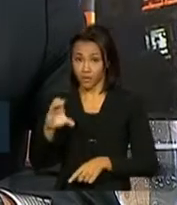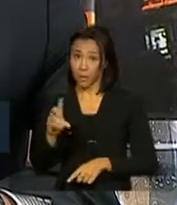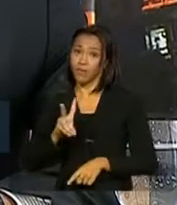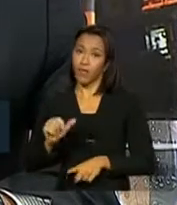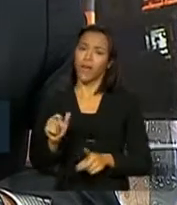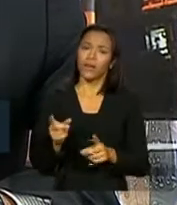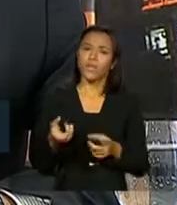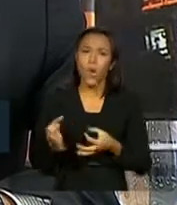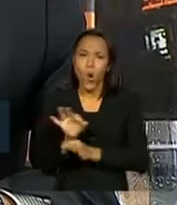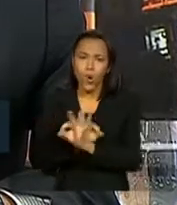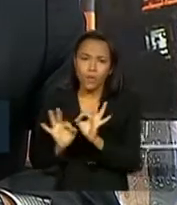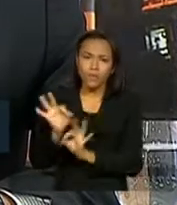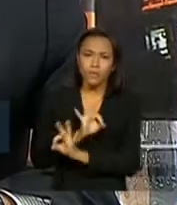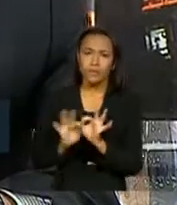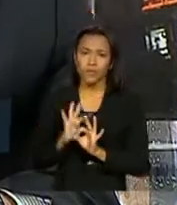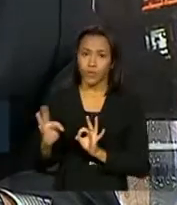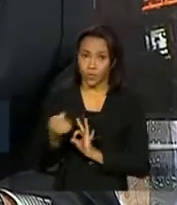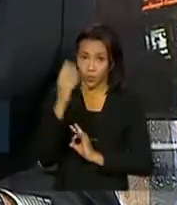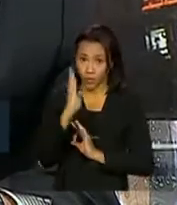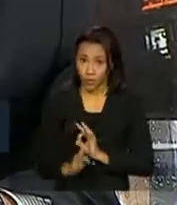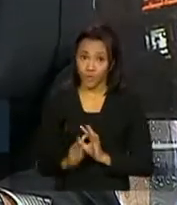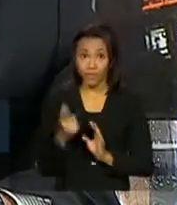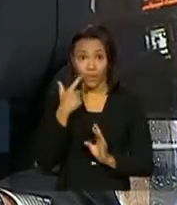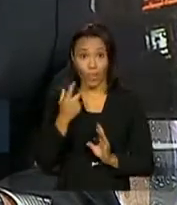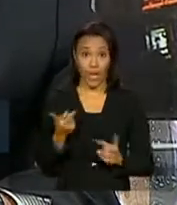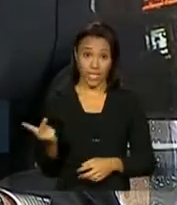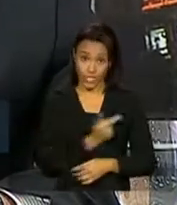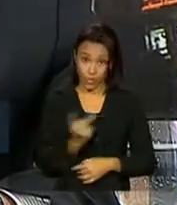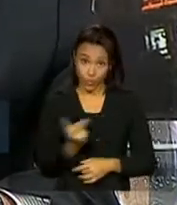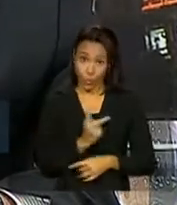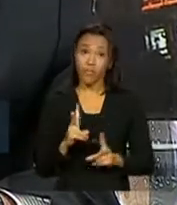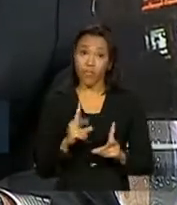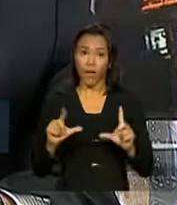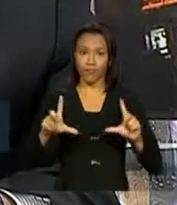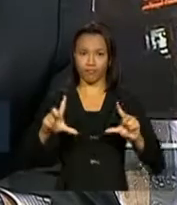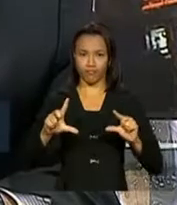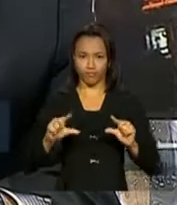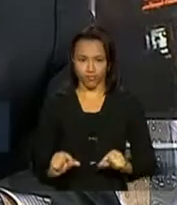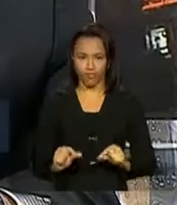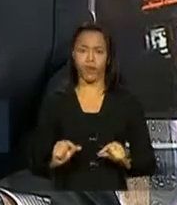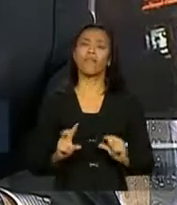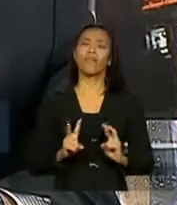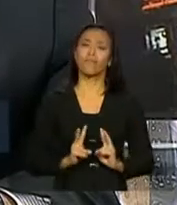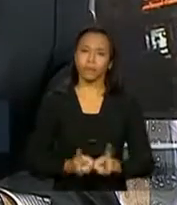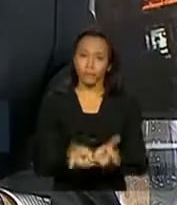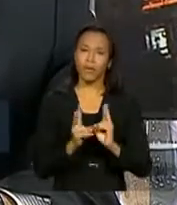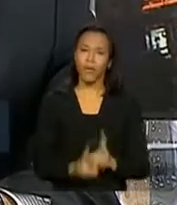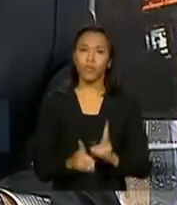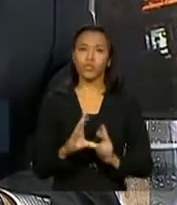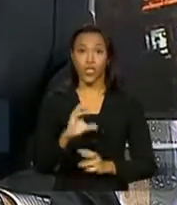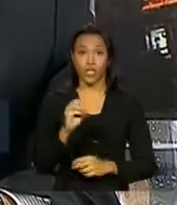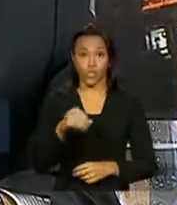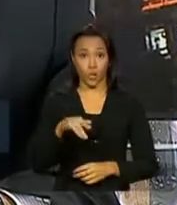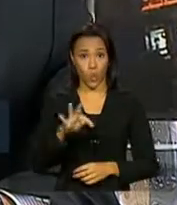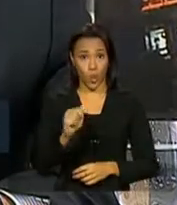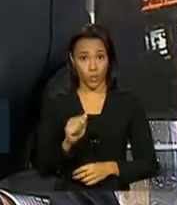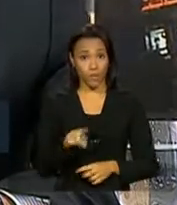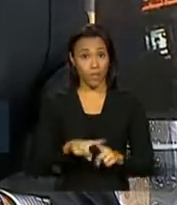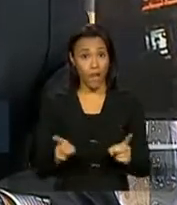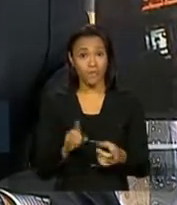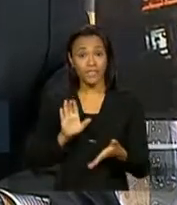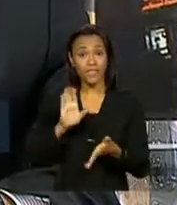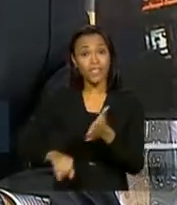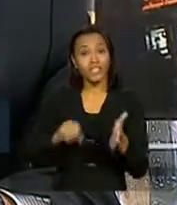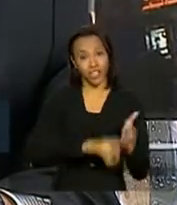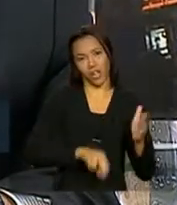interligados todos os sistemas do norte do Brasil. Então, todas essas contas vão diminuindo, essas contas vão continuar existindo, mas não há mais a